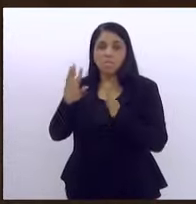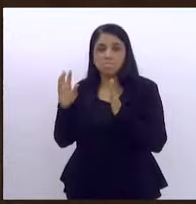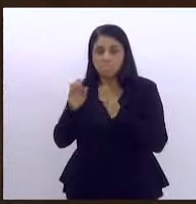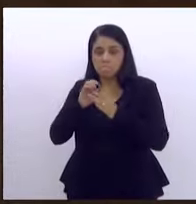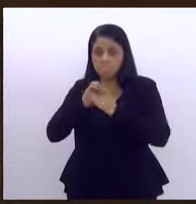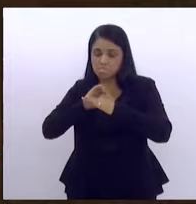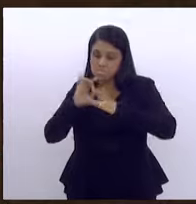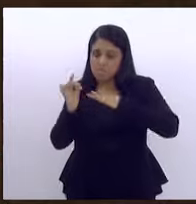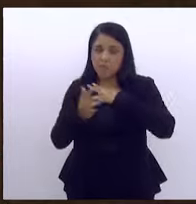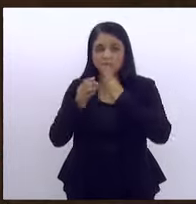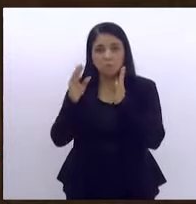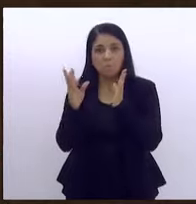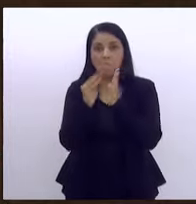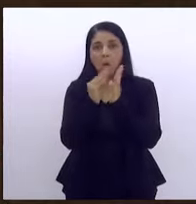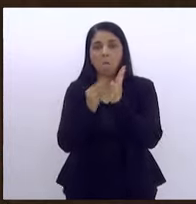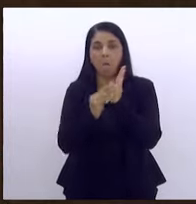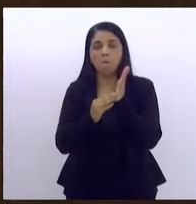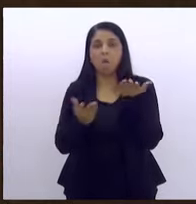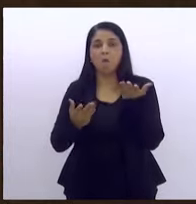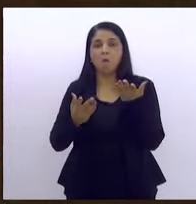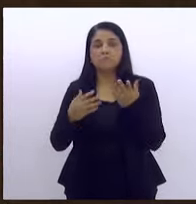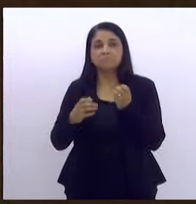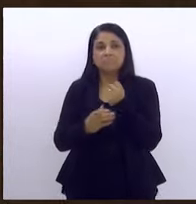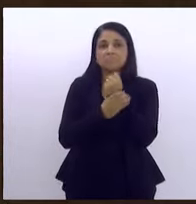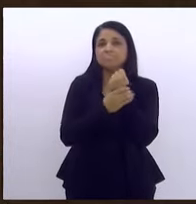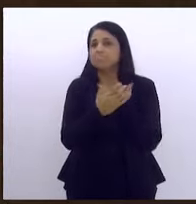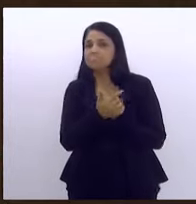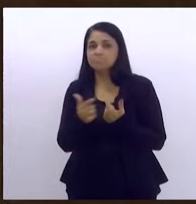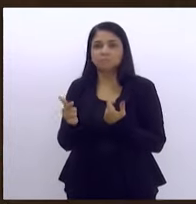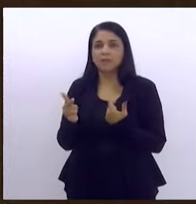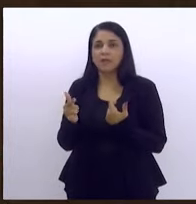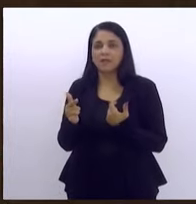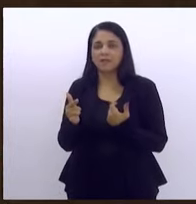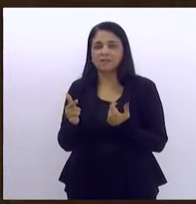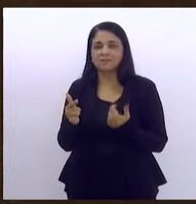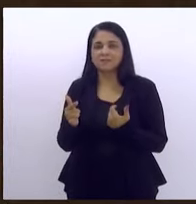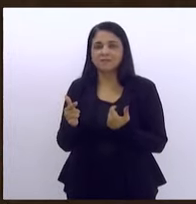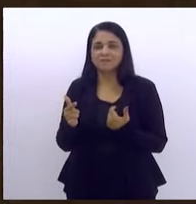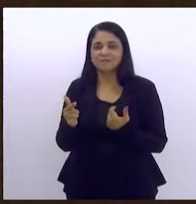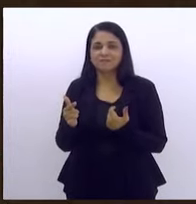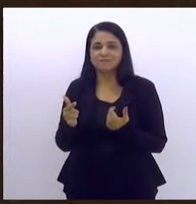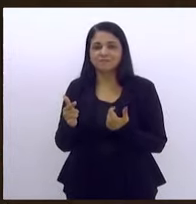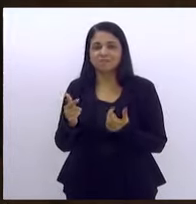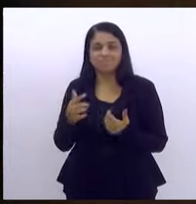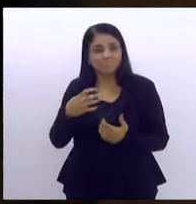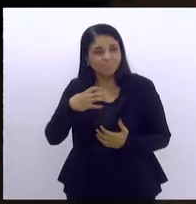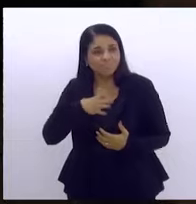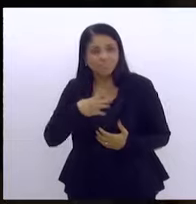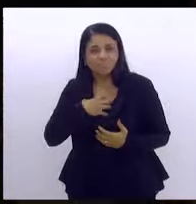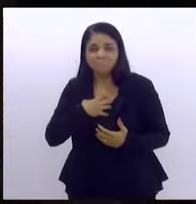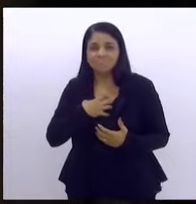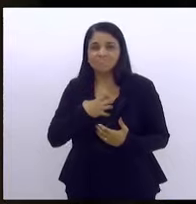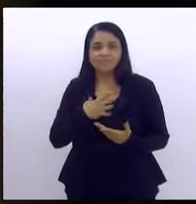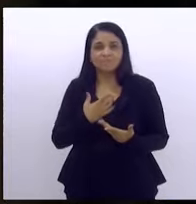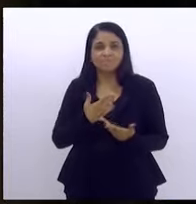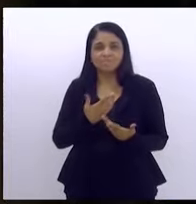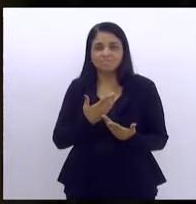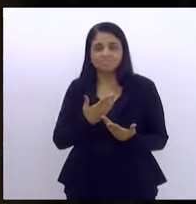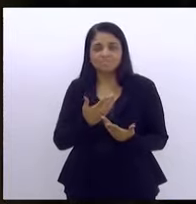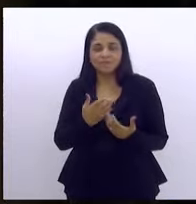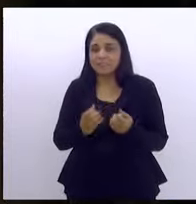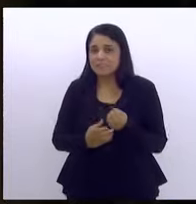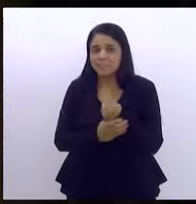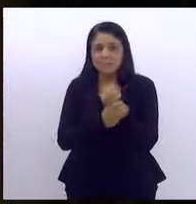Então, as pessoas ficam inseguras acerca, Tia Ju, dos seus próprios sentimentos. O que mais